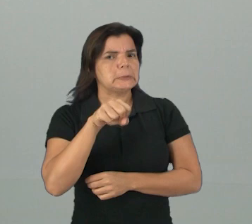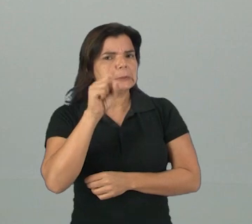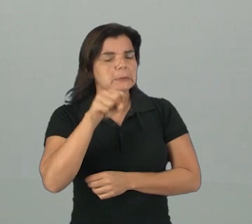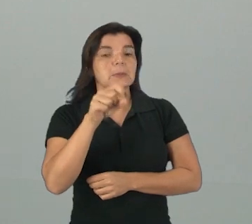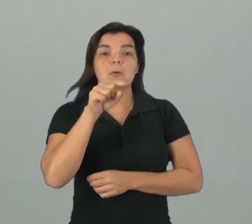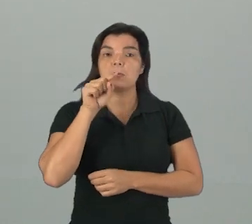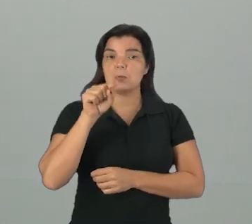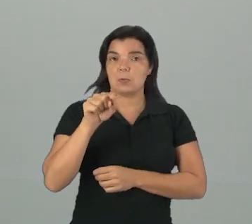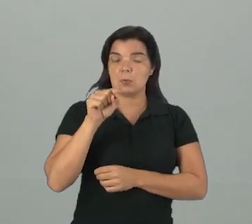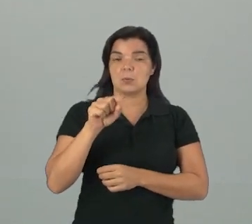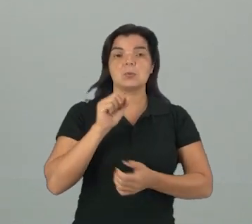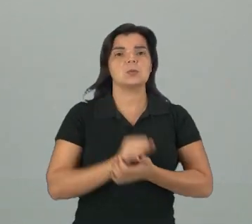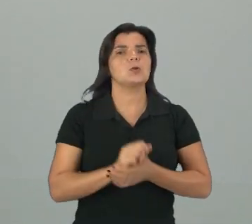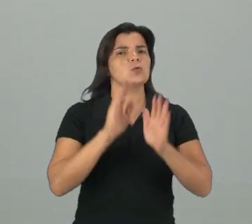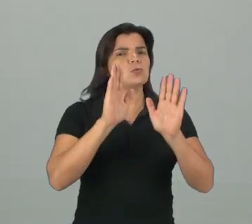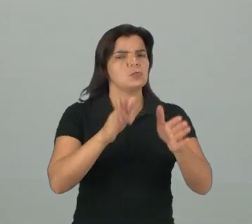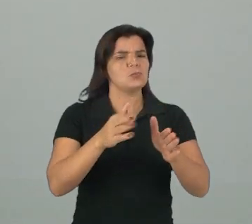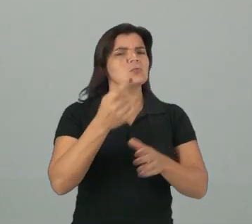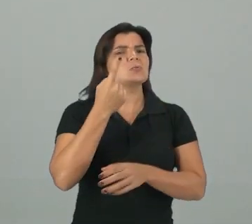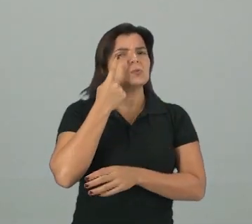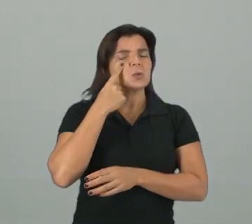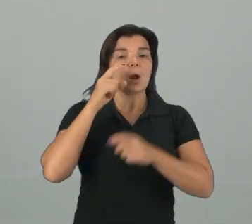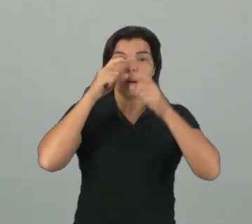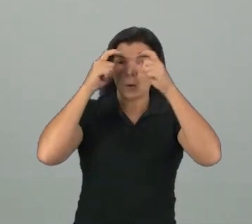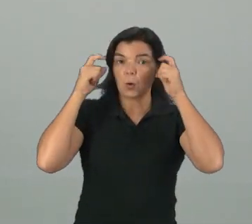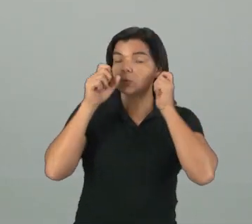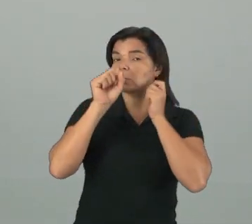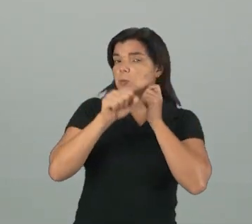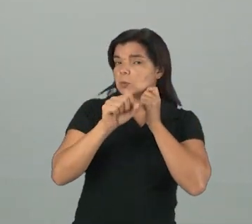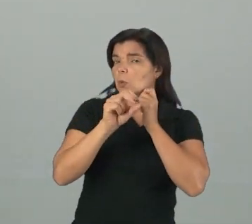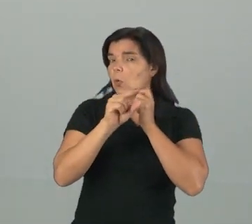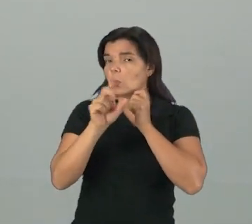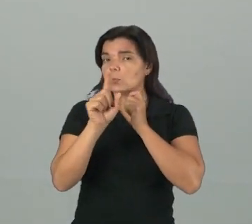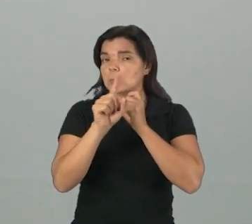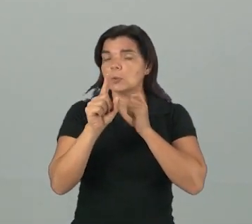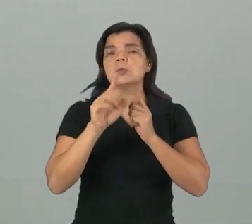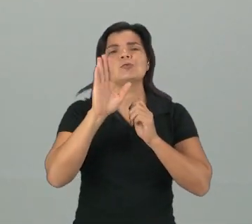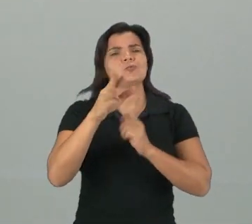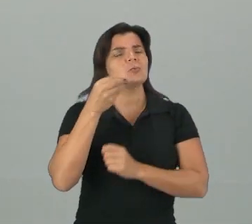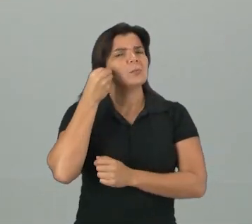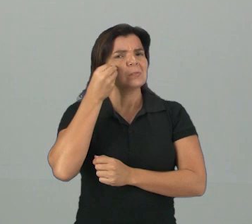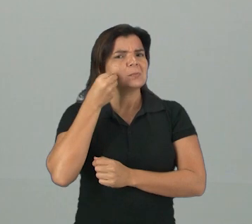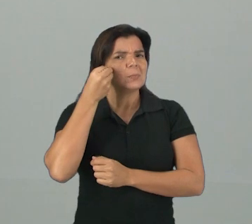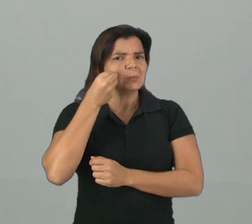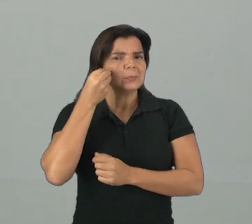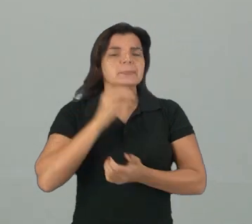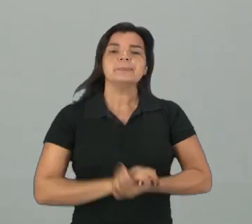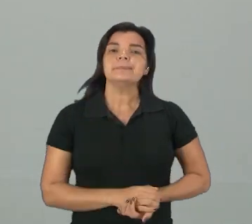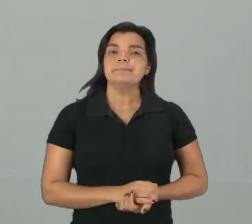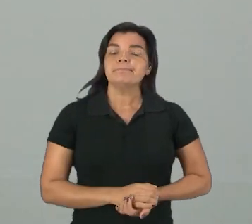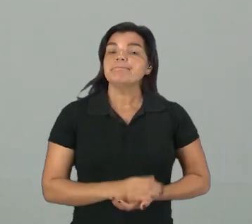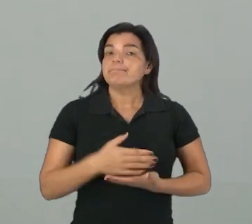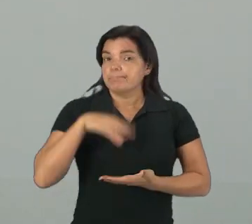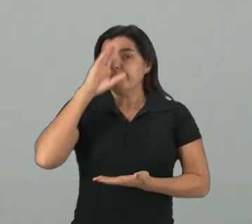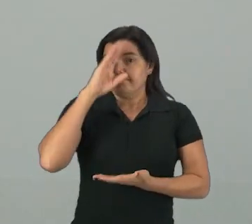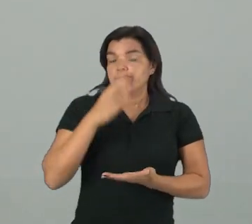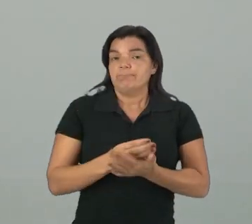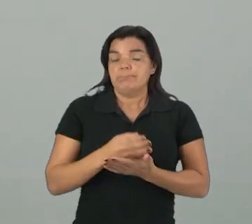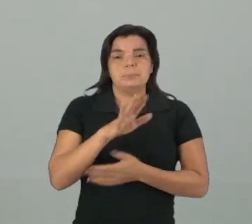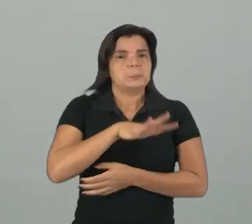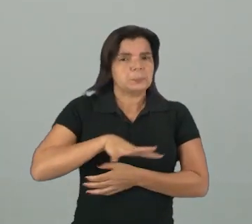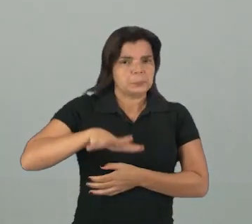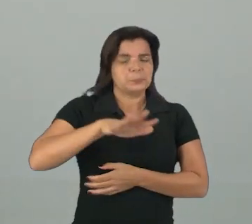sim, você já colocou esse óculos, sim ou não? Você já experimentou esse óculos? Acredito que